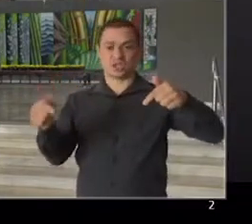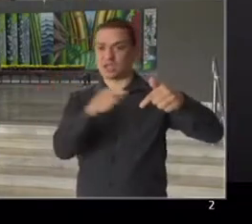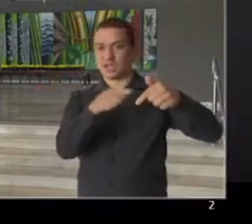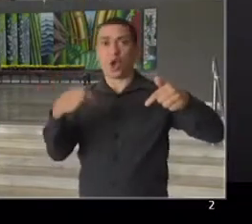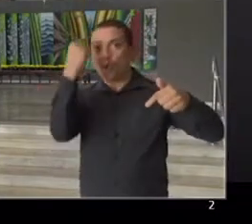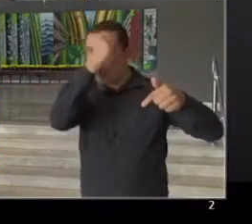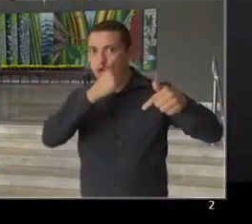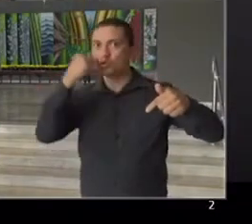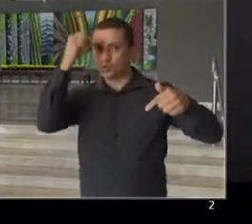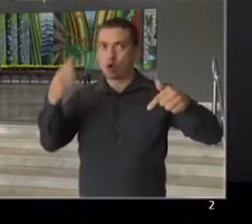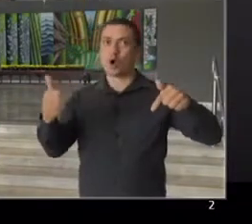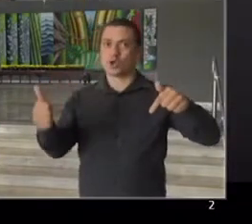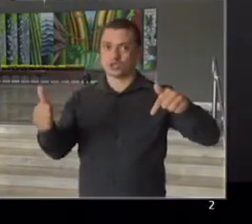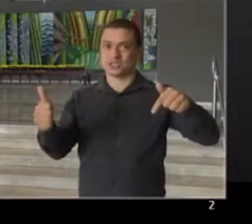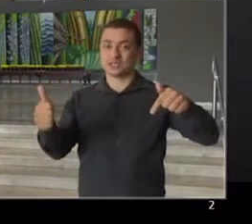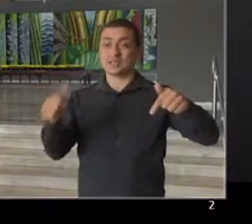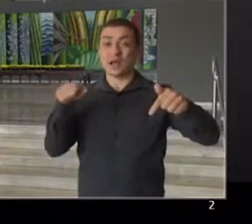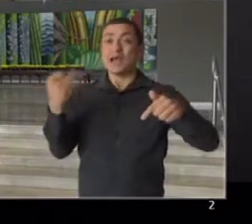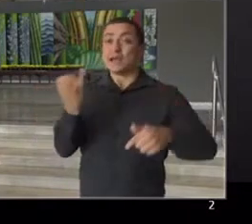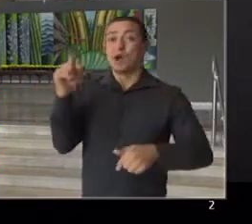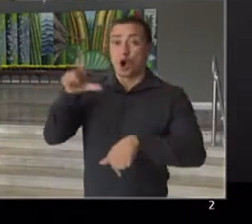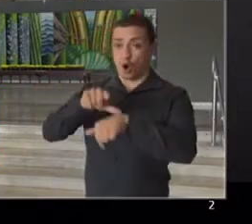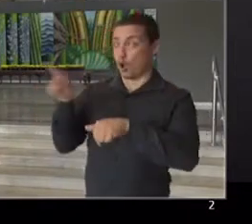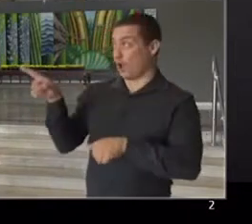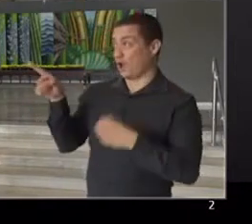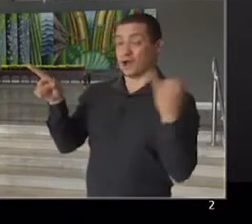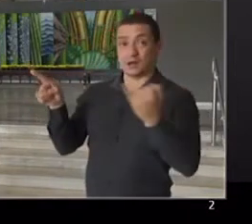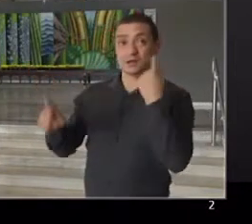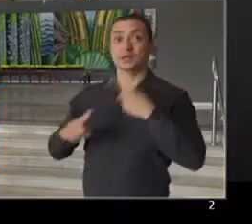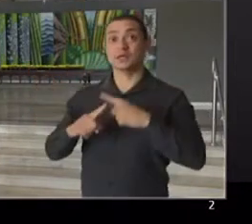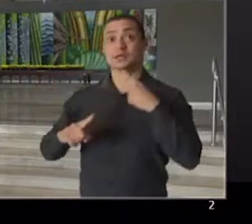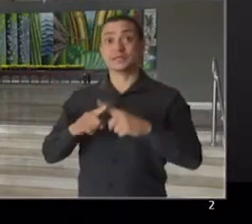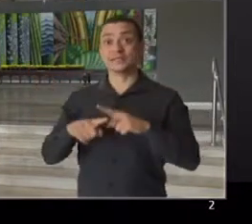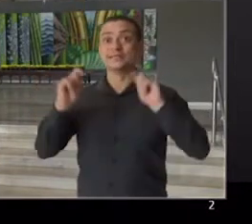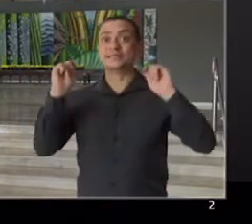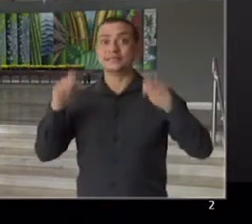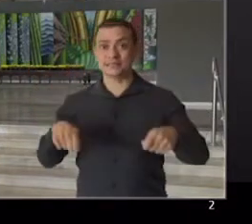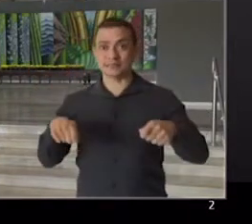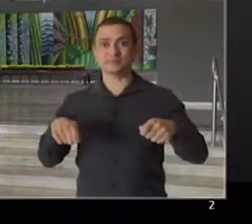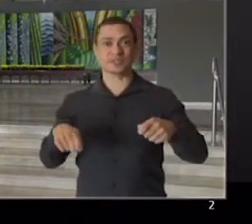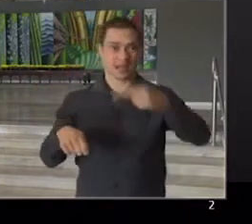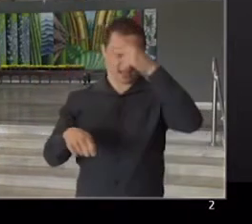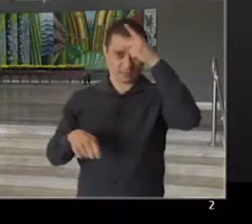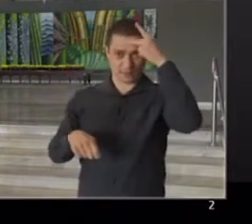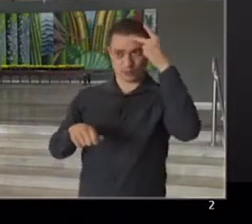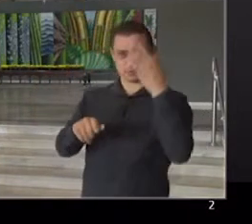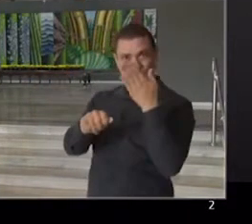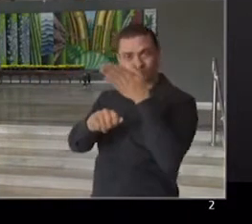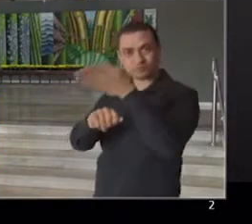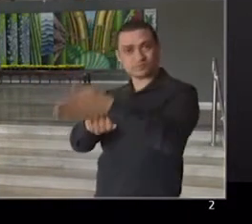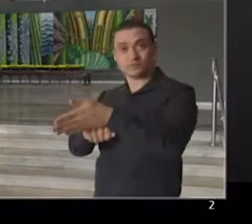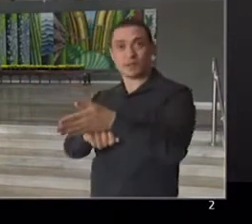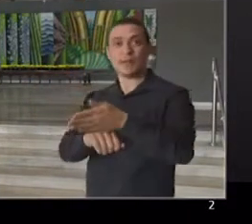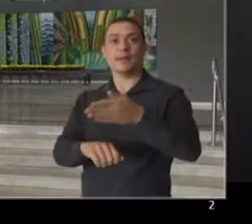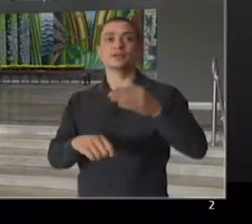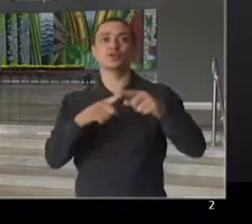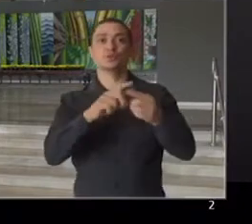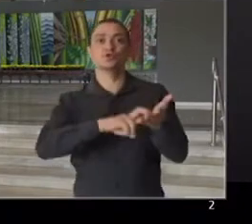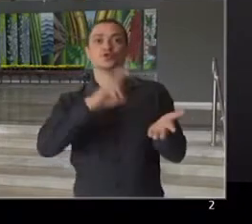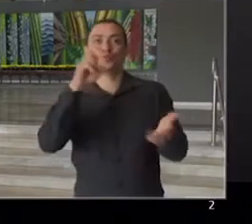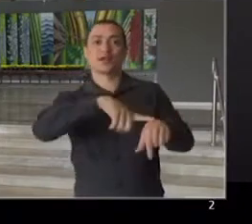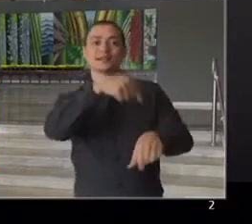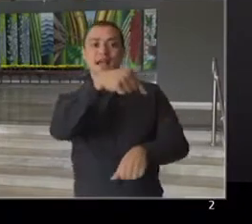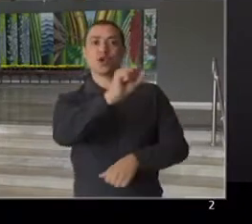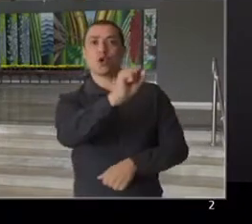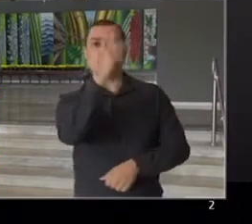muito importante nós termos aqui a questão do horário, porque esse horário exatamente nos permite que a ida seja fora do horário de